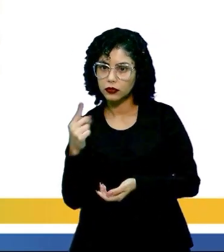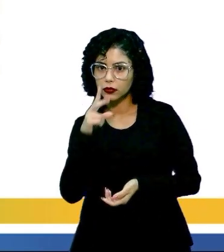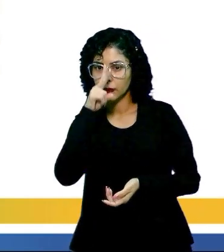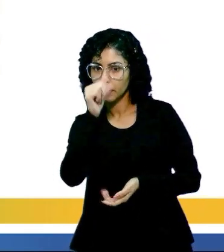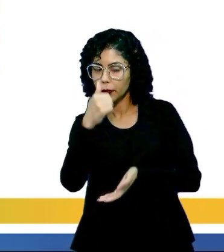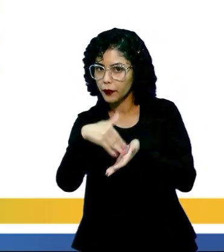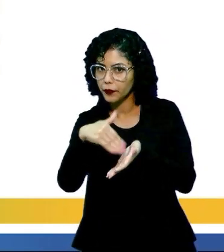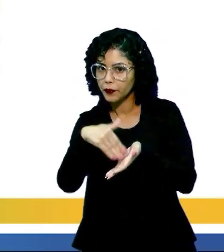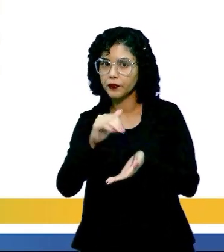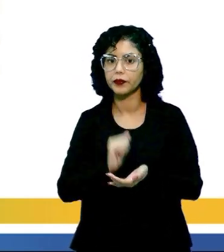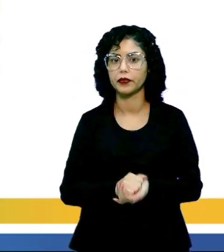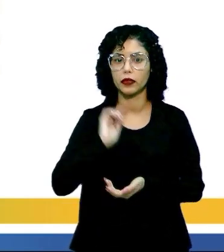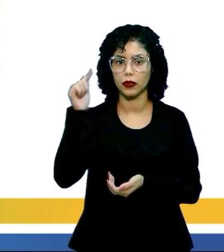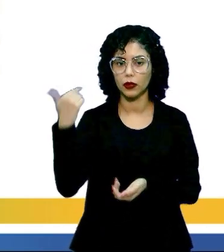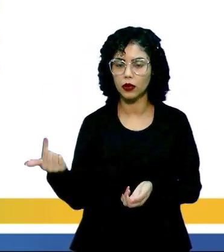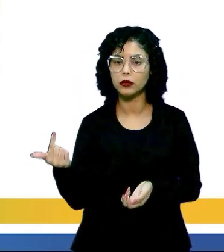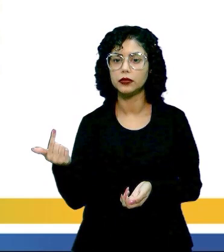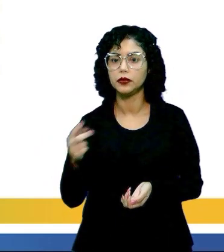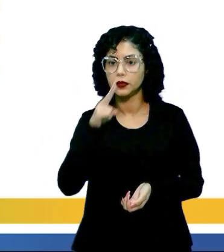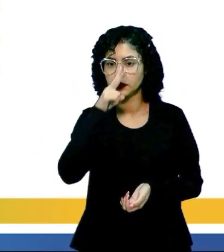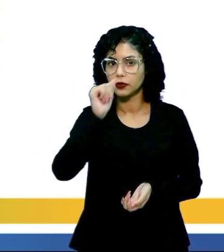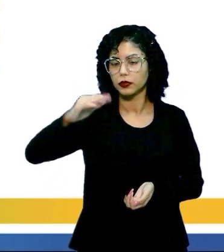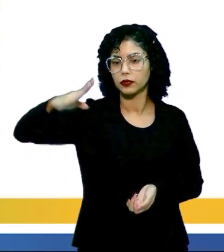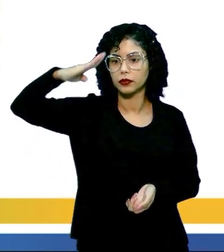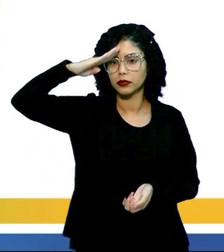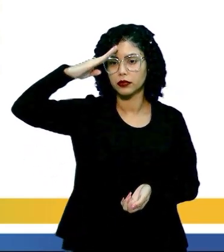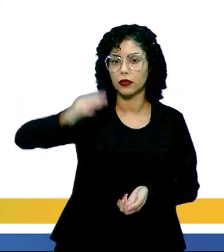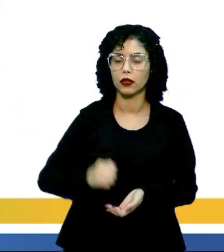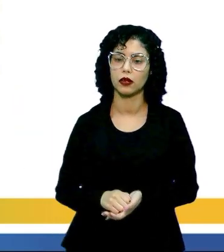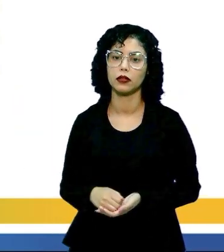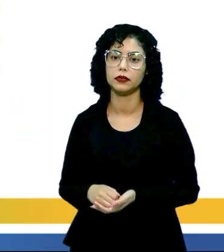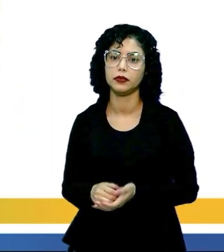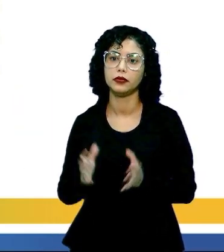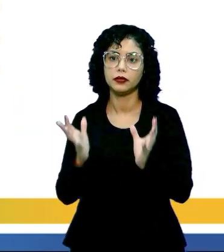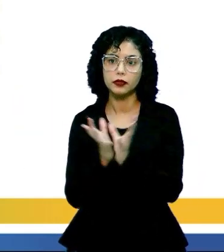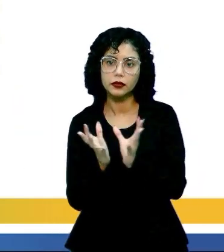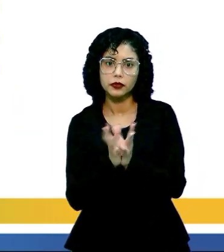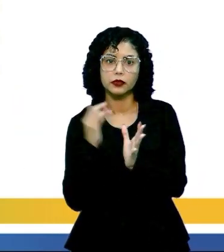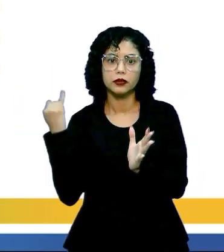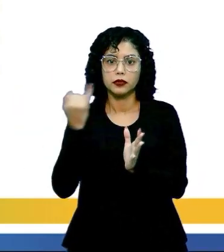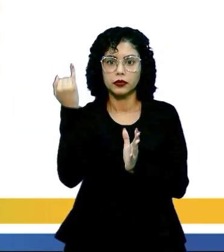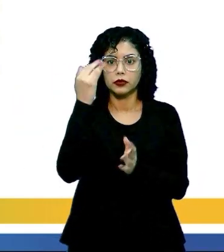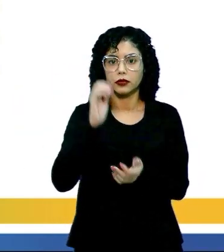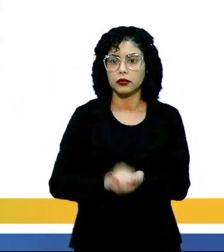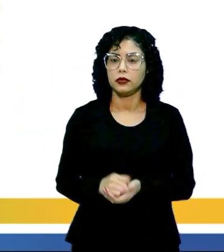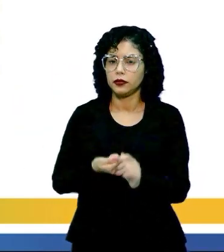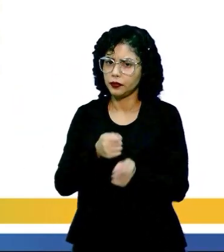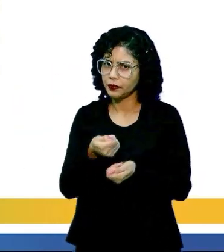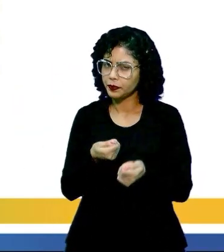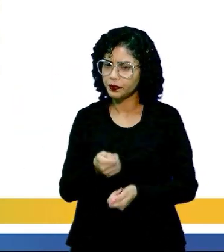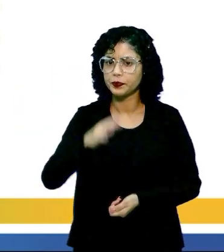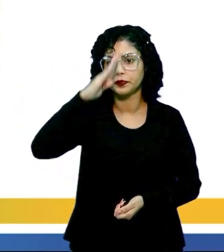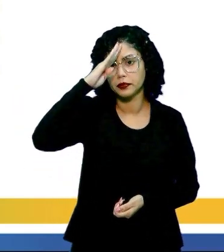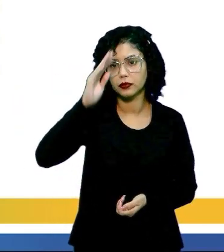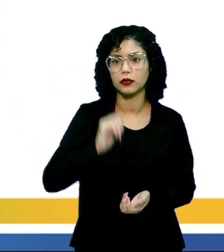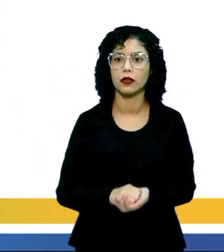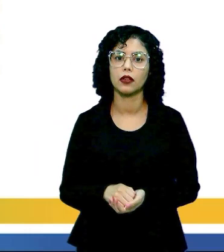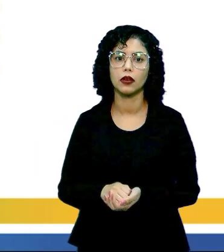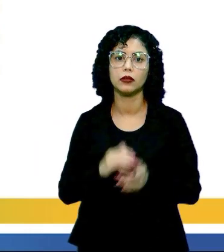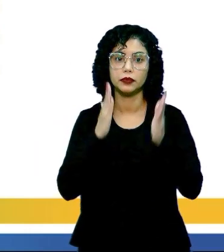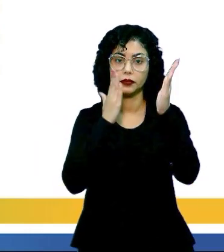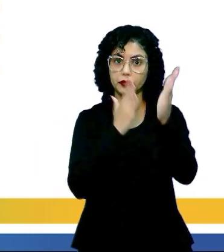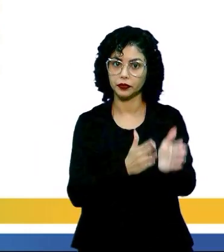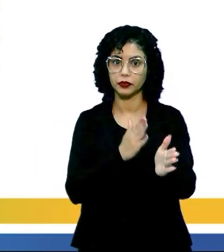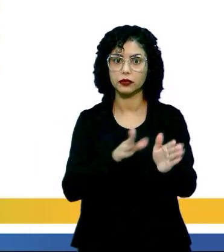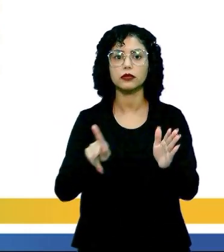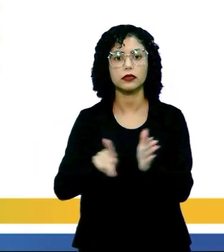poder administrativo, né, e o outro poder militar. Esses cônsules, os principais magistrados, comandavam o exército e